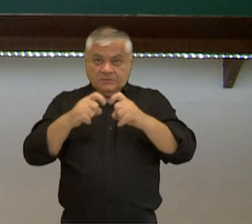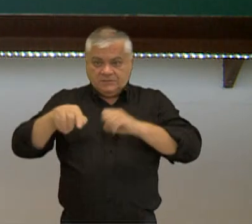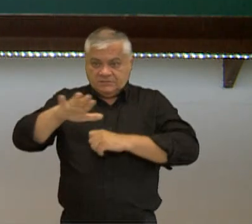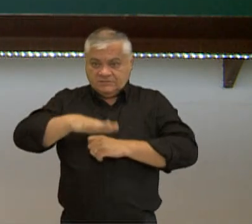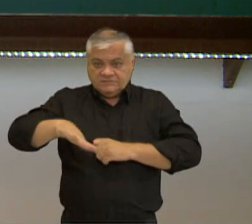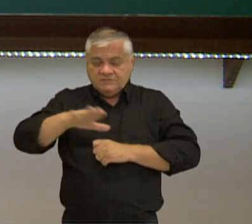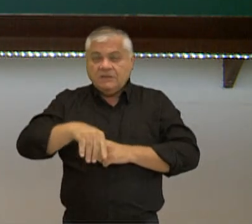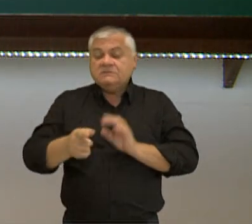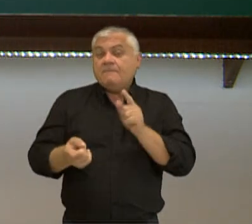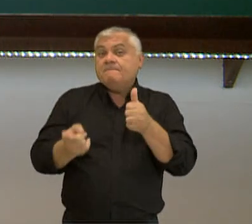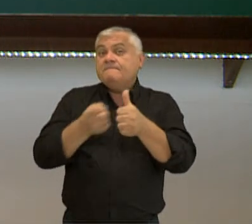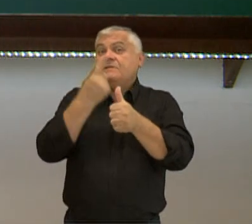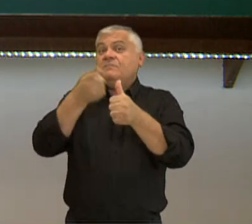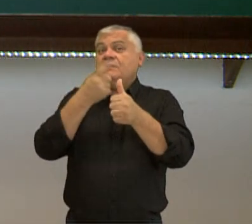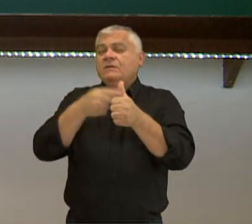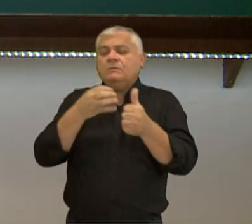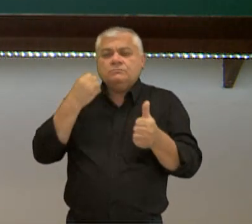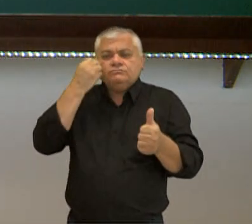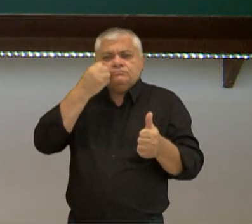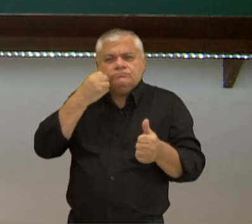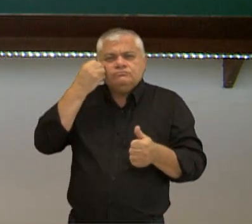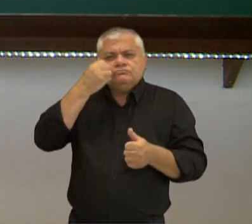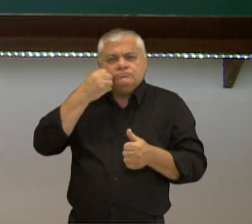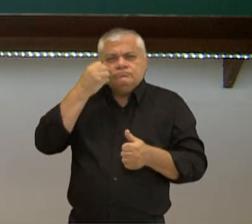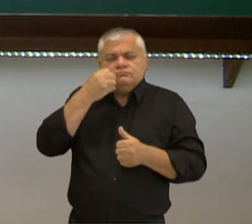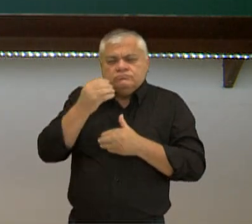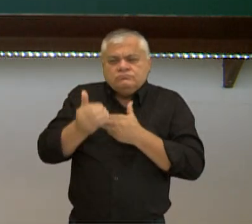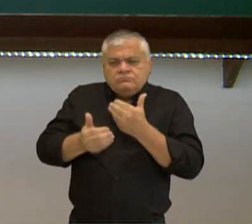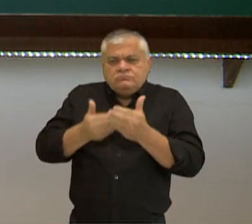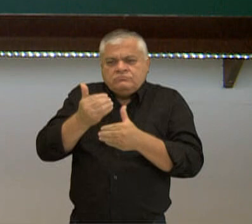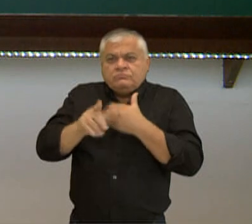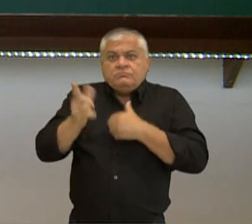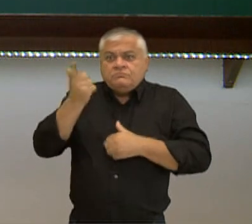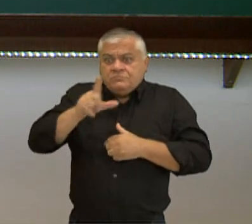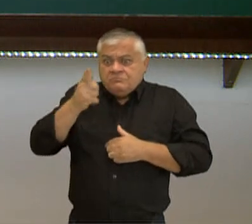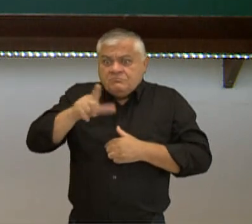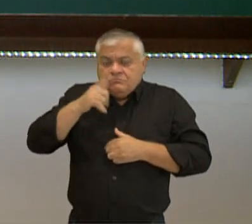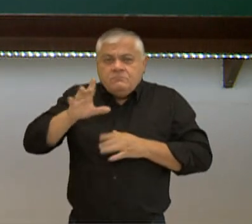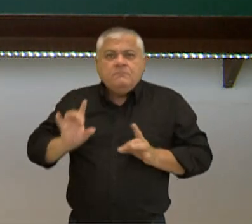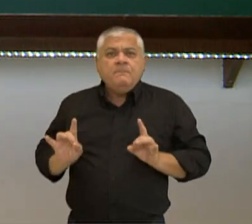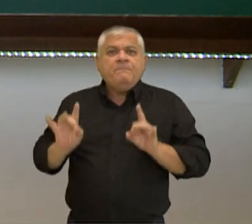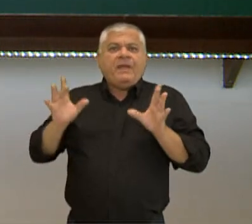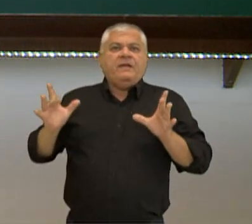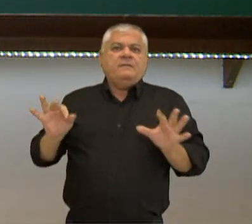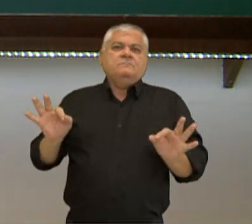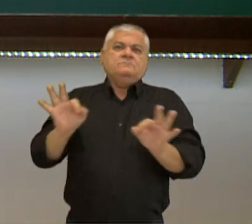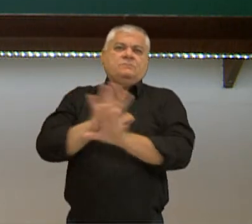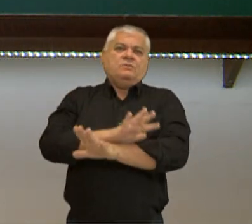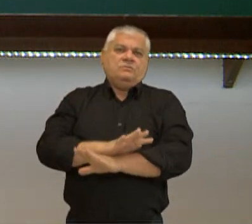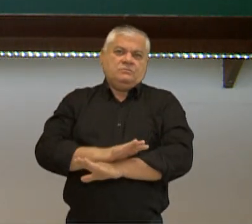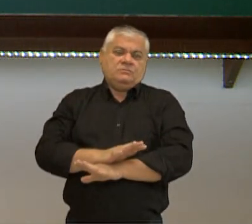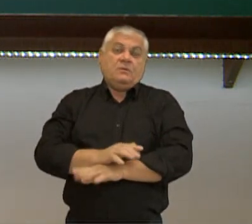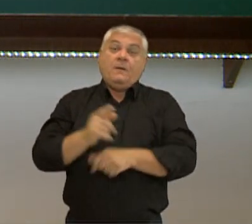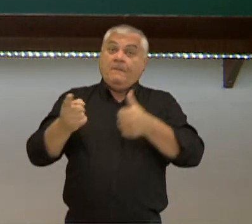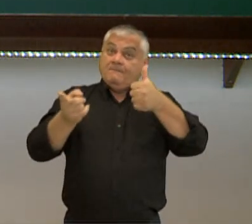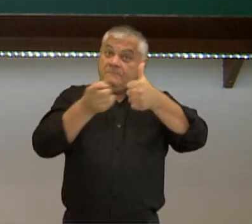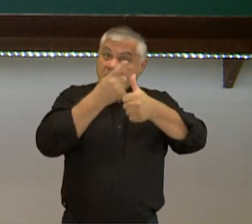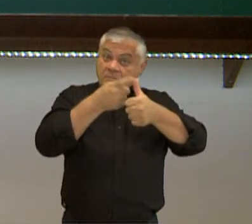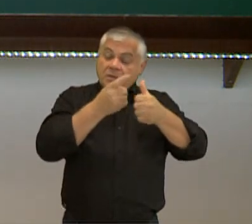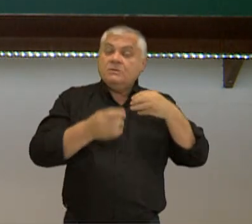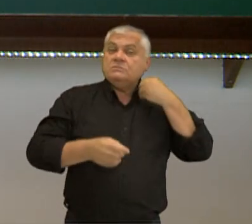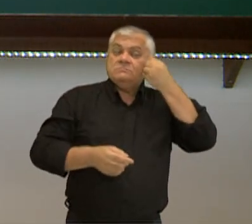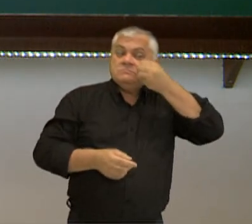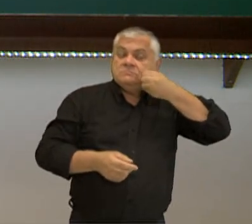métodos experimentatistas, né? Experimentacionais, aonde, de certa maneira, você coloca em prática